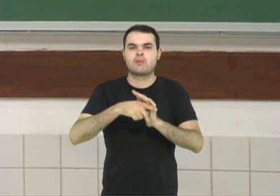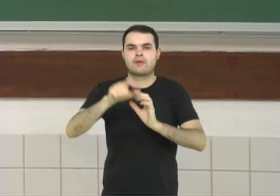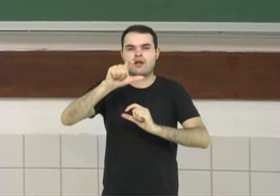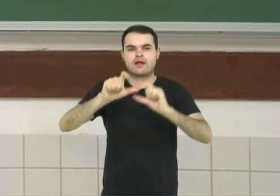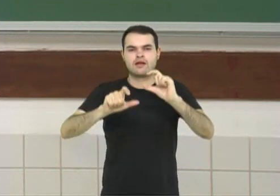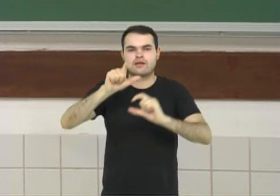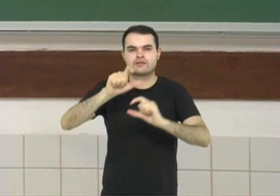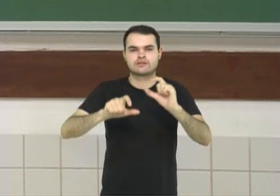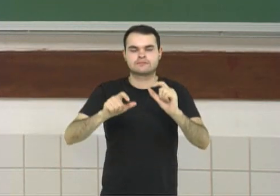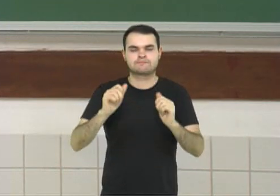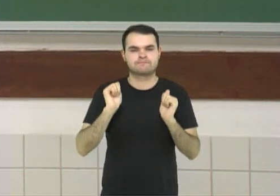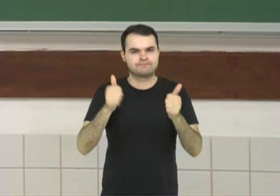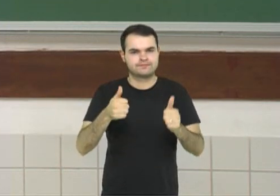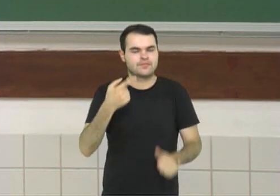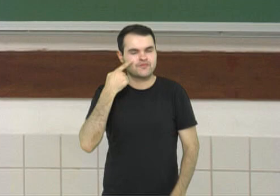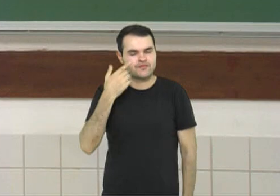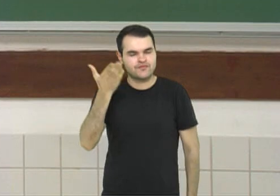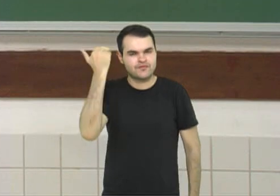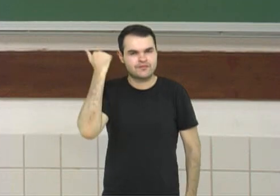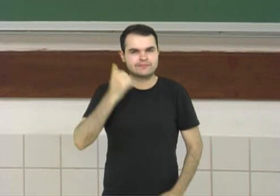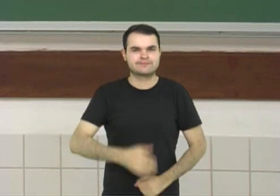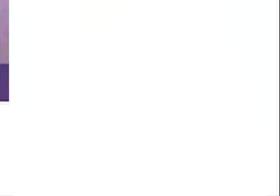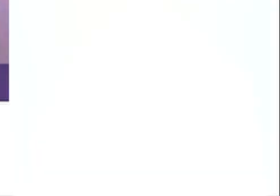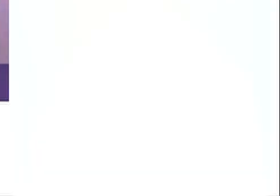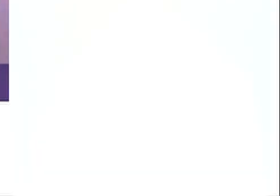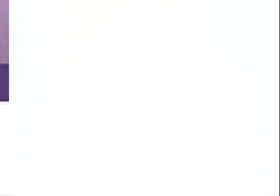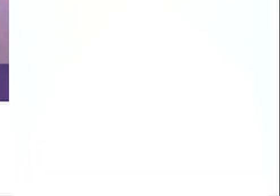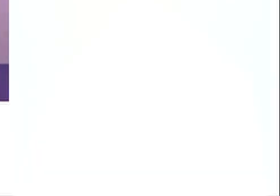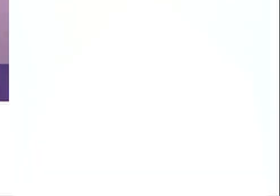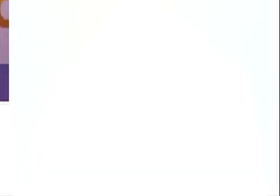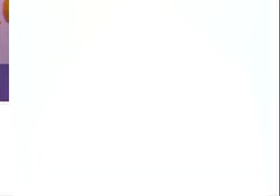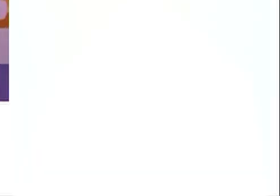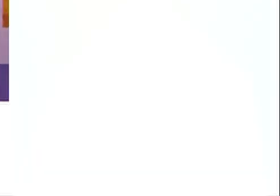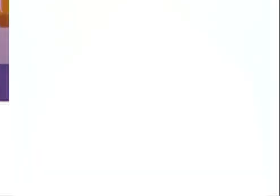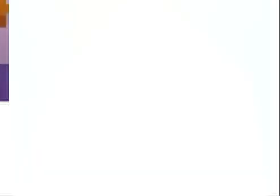dos quadrinhos. Vamos assistir o vídeo aí?